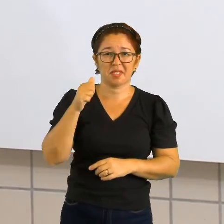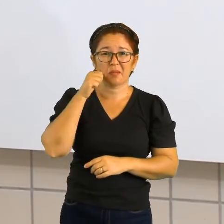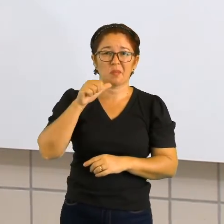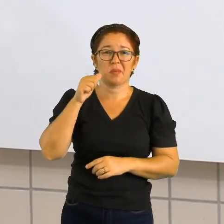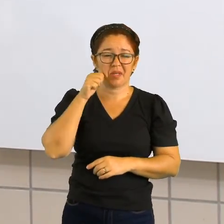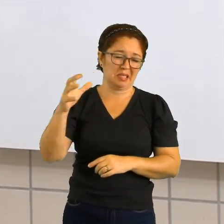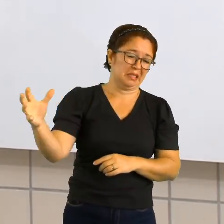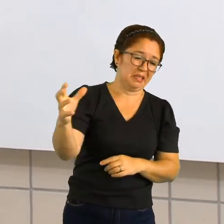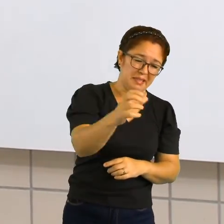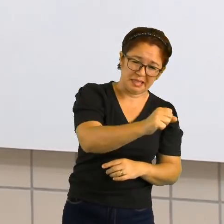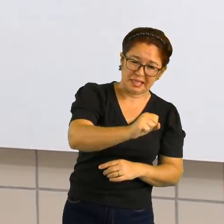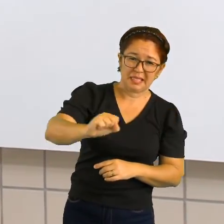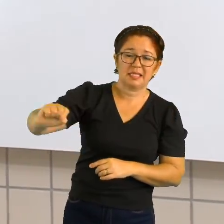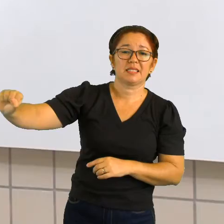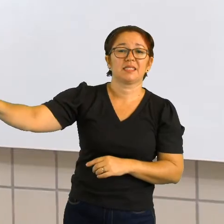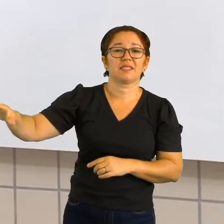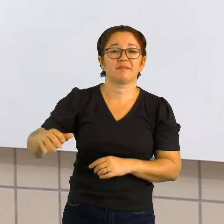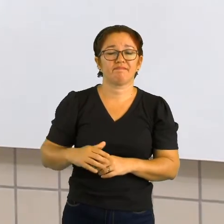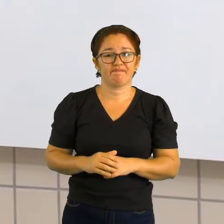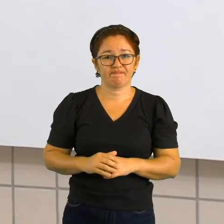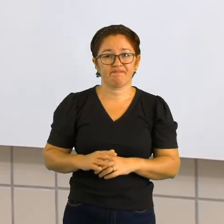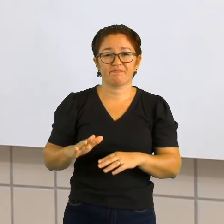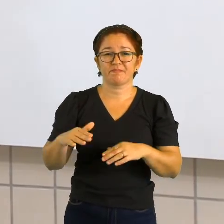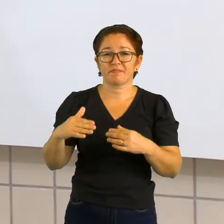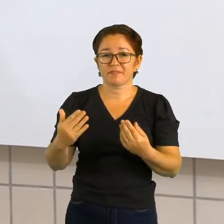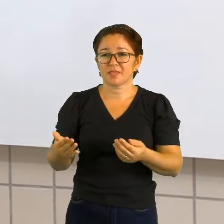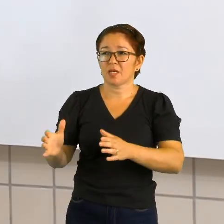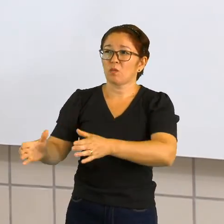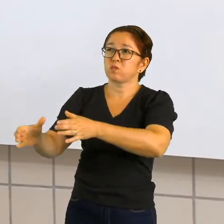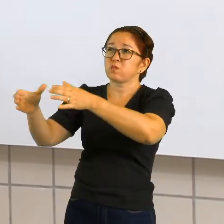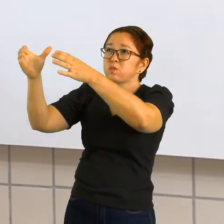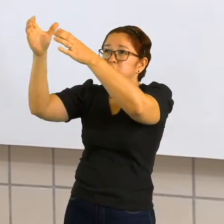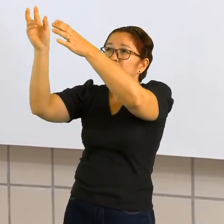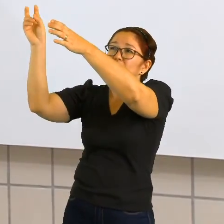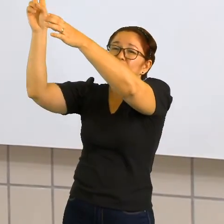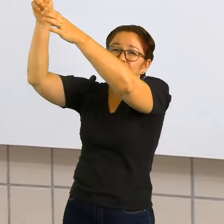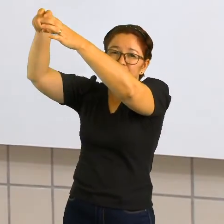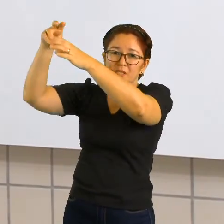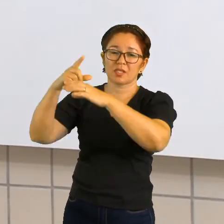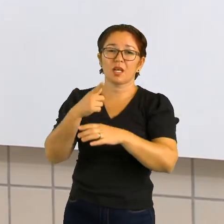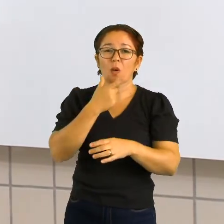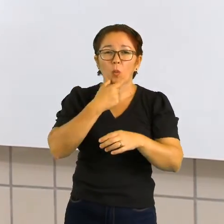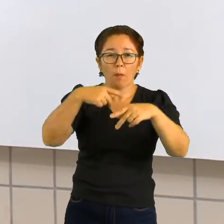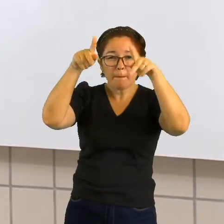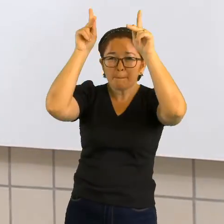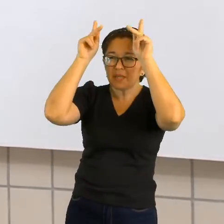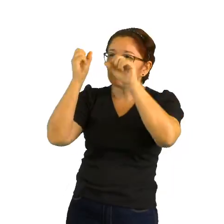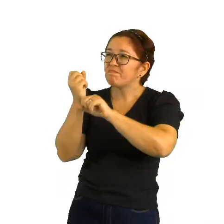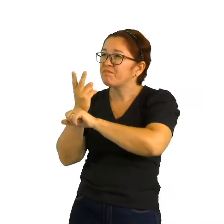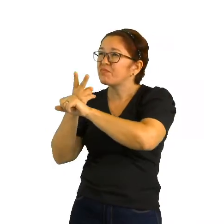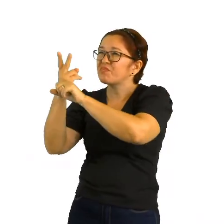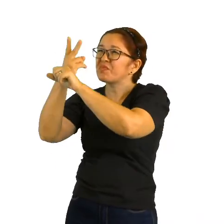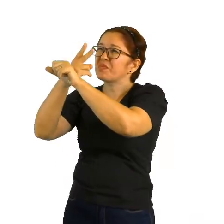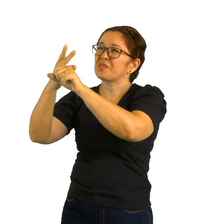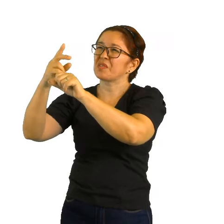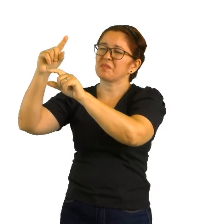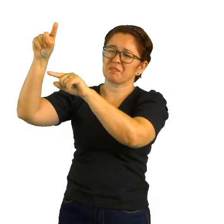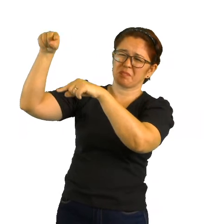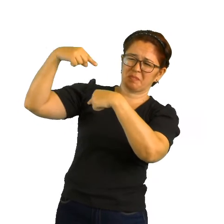na torre, lá ele é ferido e o negócio fica bem tenso, ok? Vamos terminar a